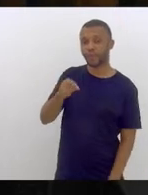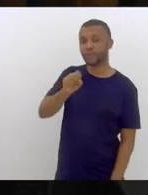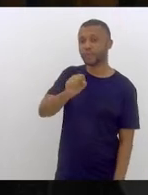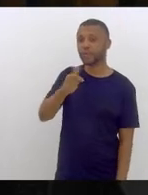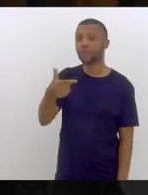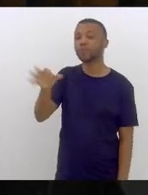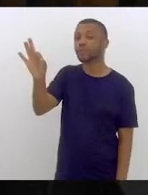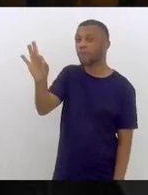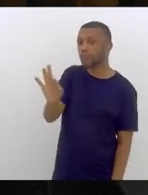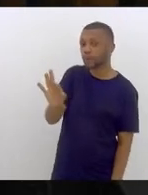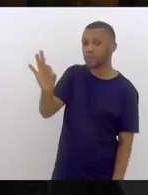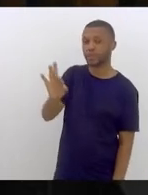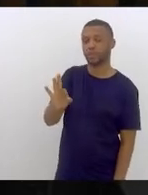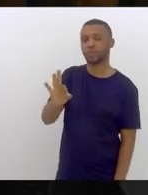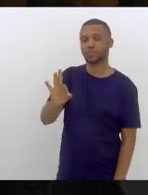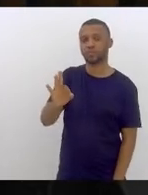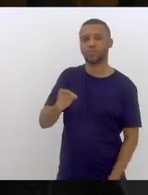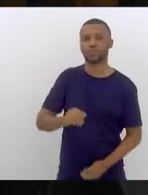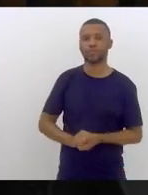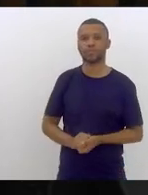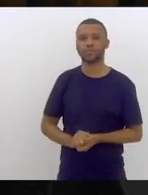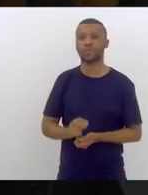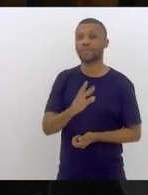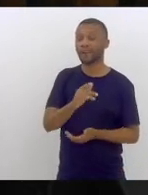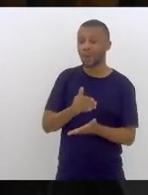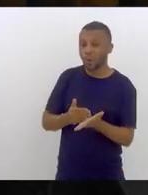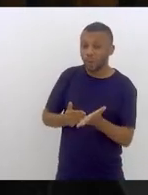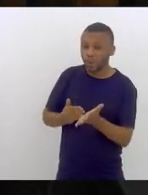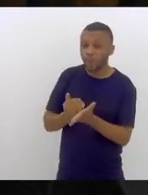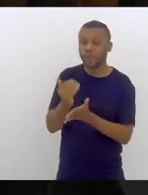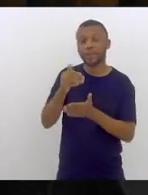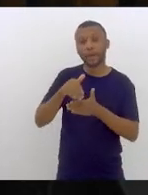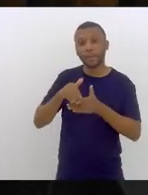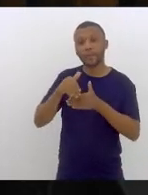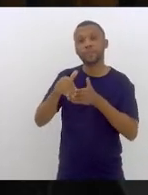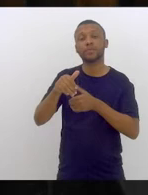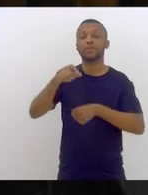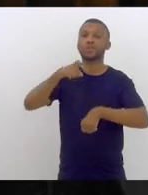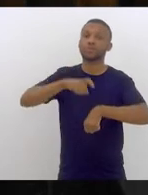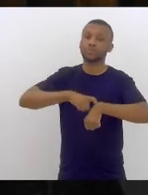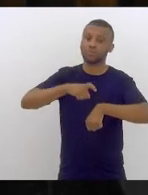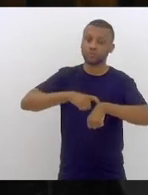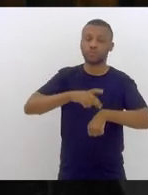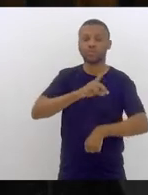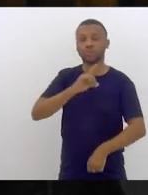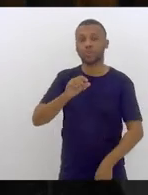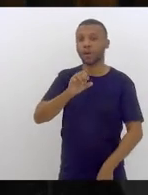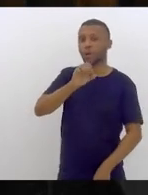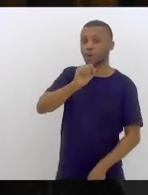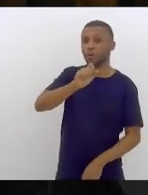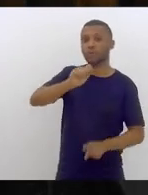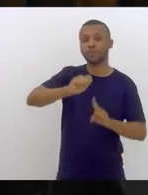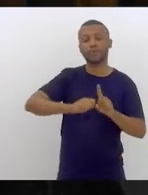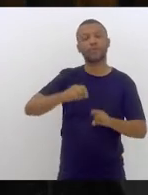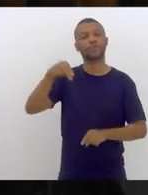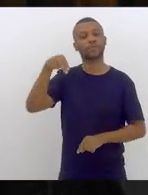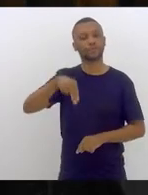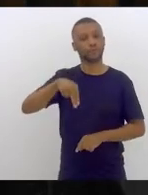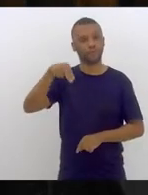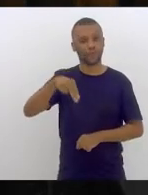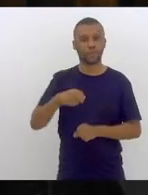11,82% a vigorar a partir de 8/11 de 22